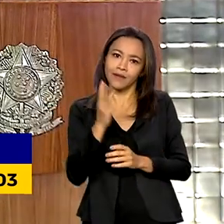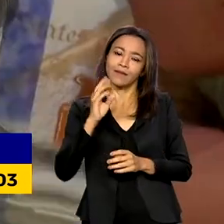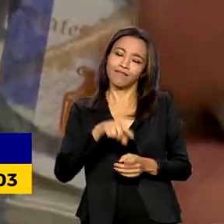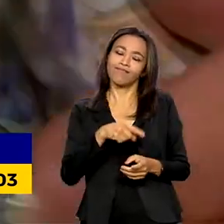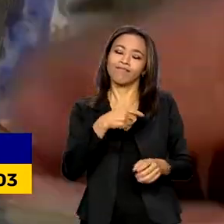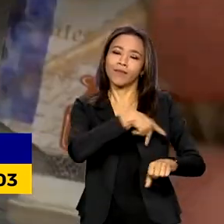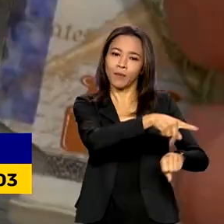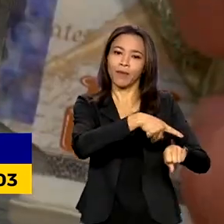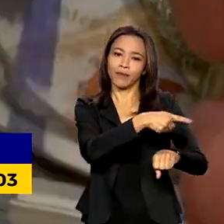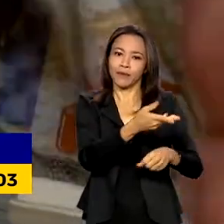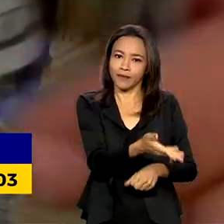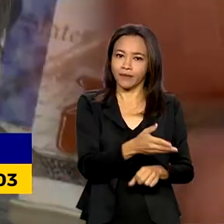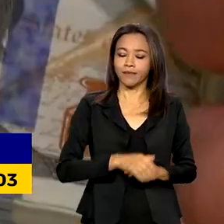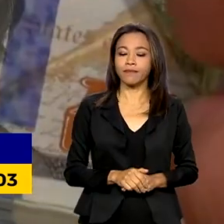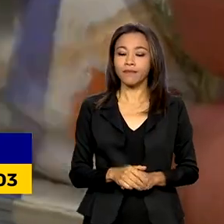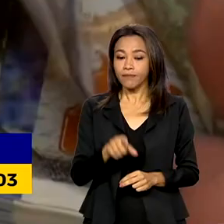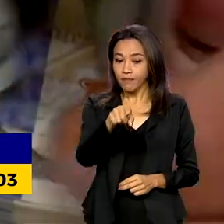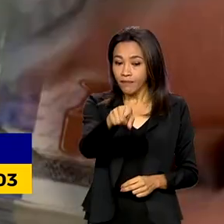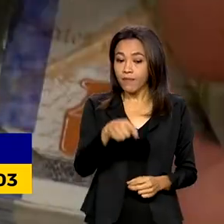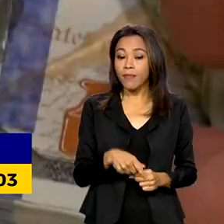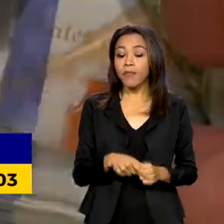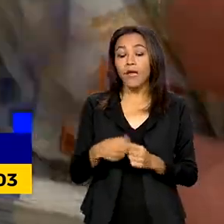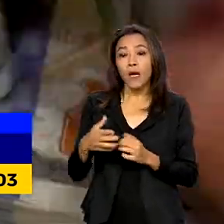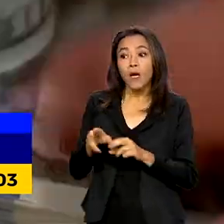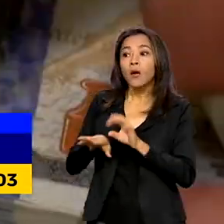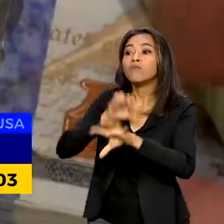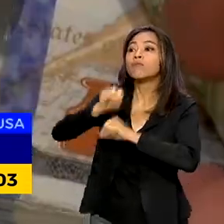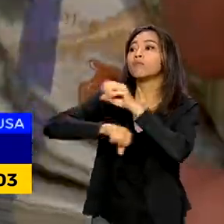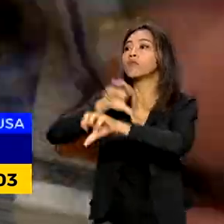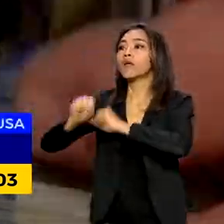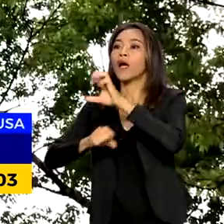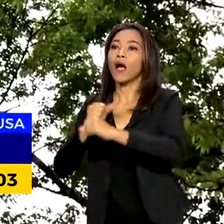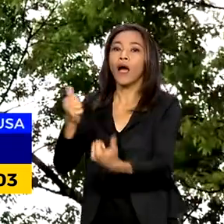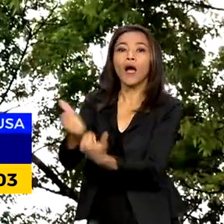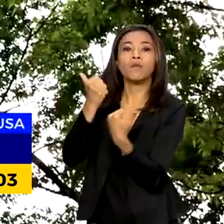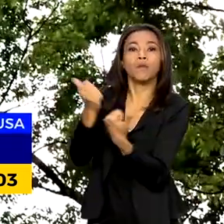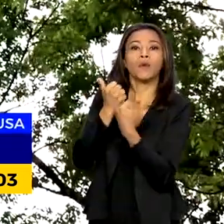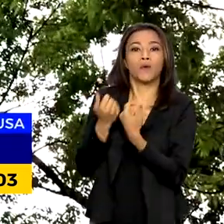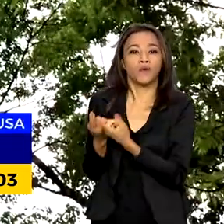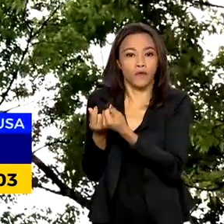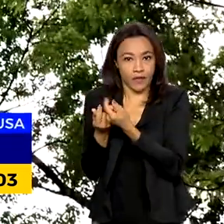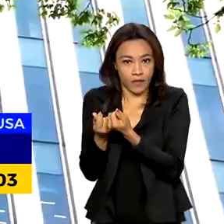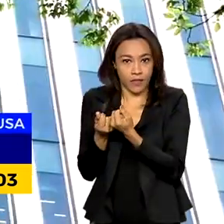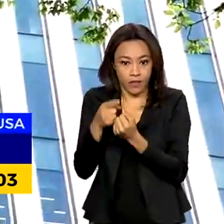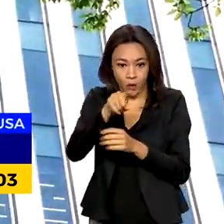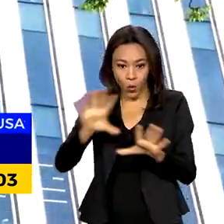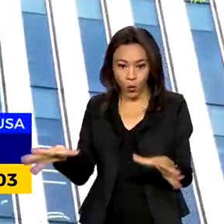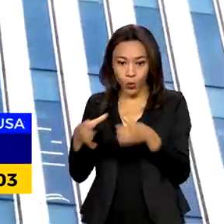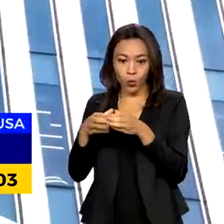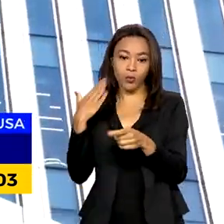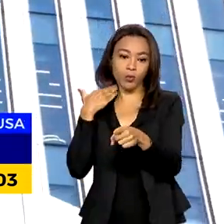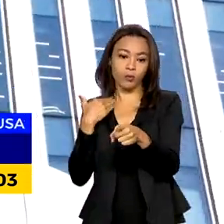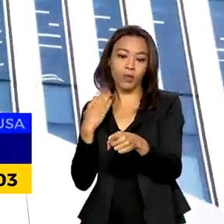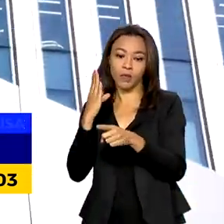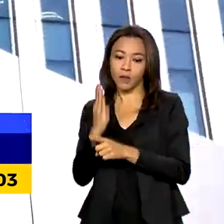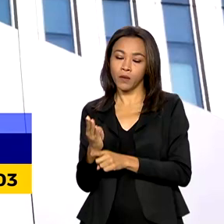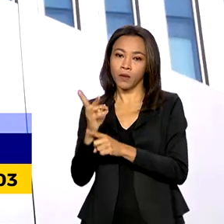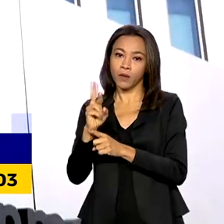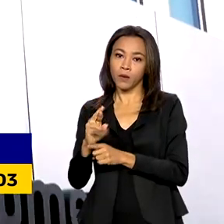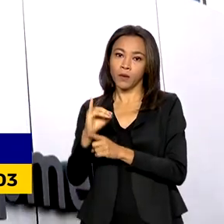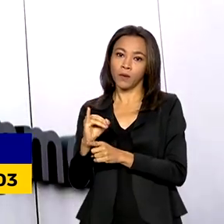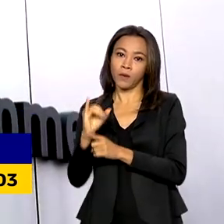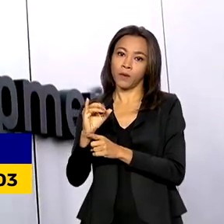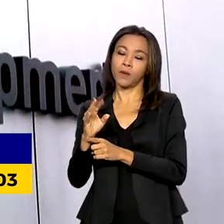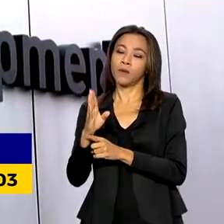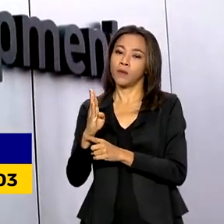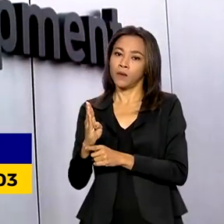solução. Lula disse ainda que buscará apoio financeiro para a Argentina junto ao Banco do BRICS, grupo que reúne Brasil,